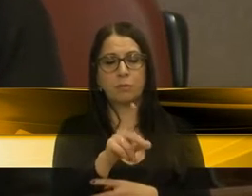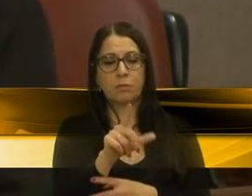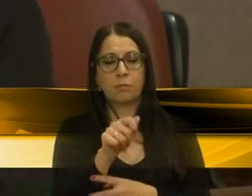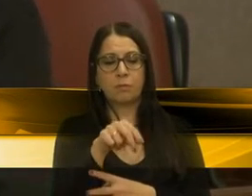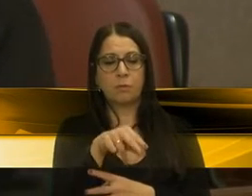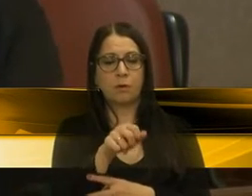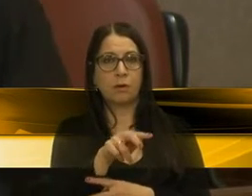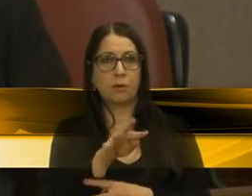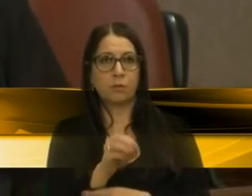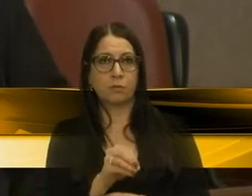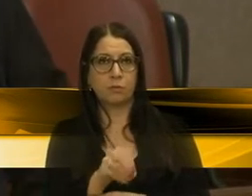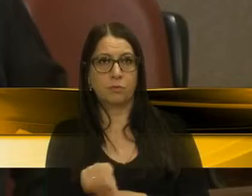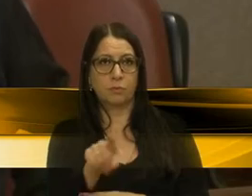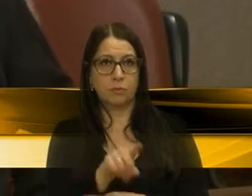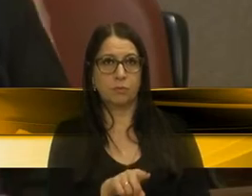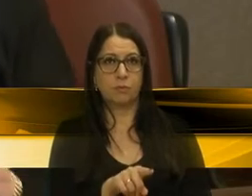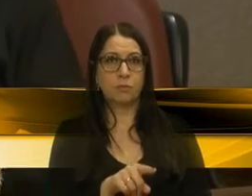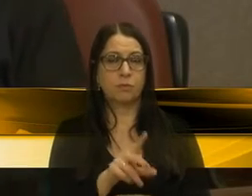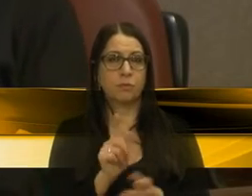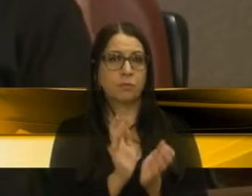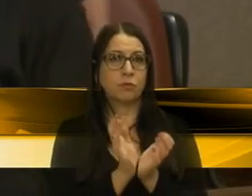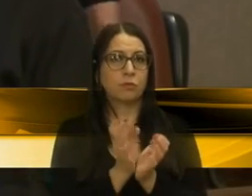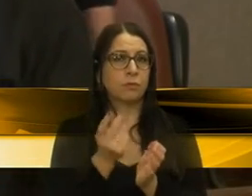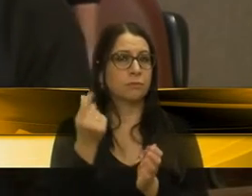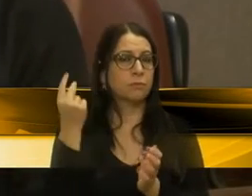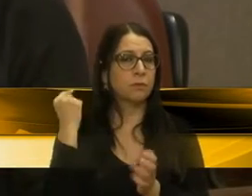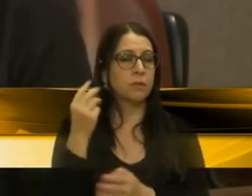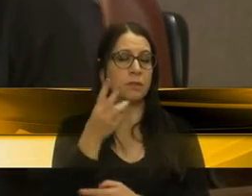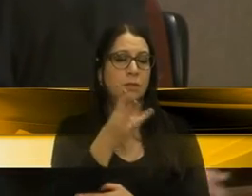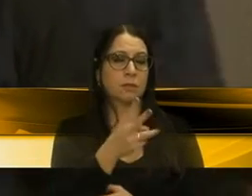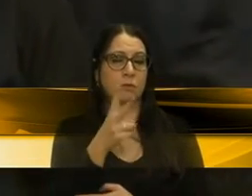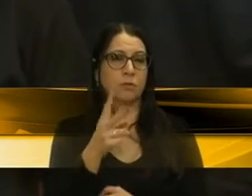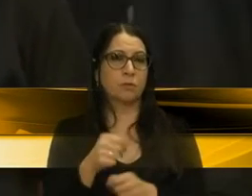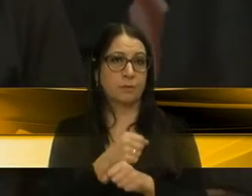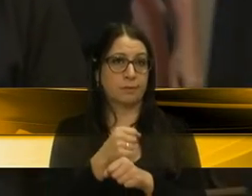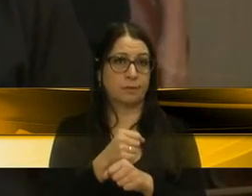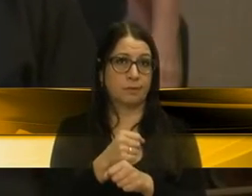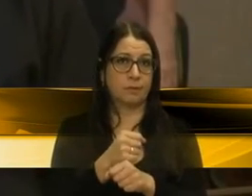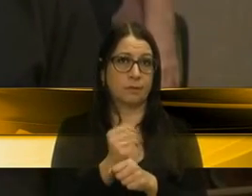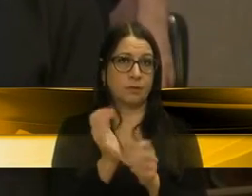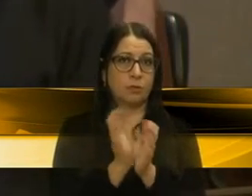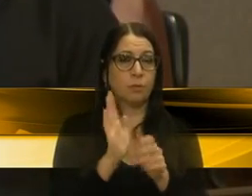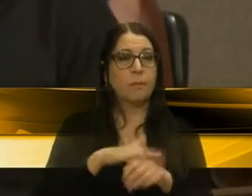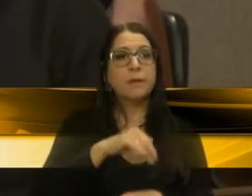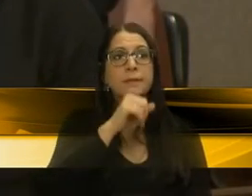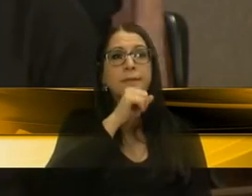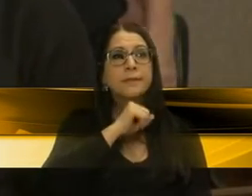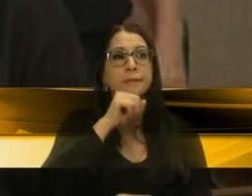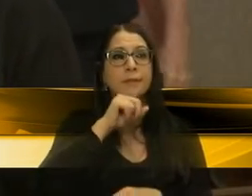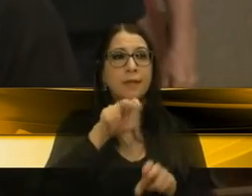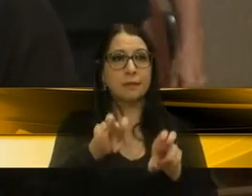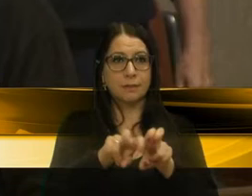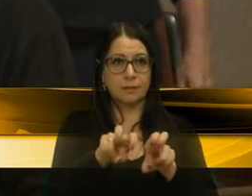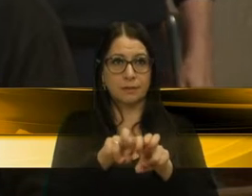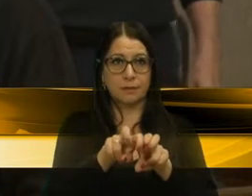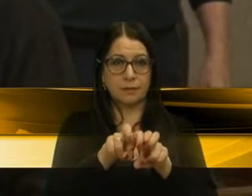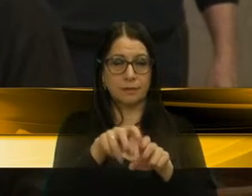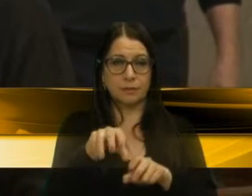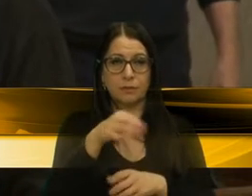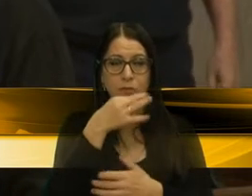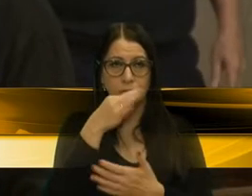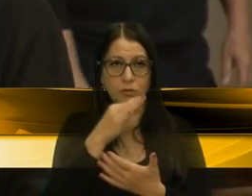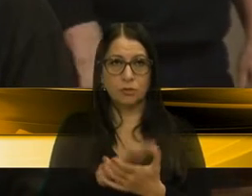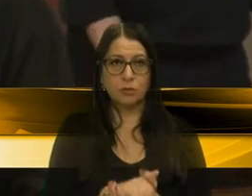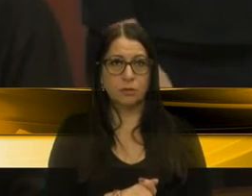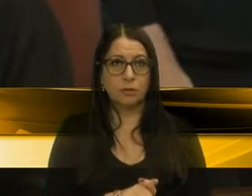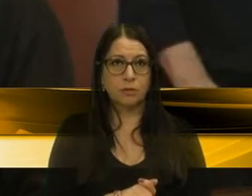time que existe já há 32 anos, né? O time mais antigo de futebol de salão de Caxias do Sul,